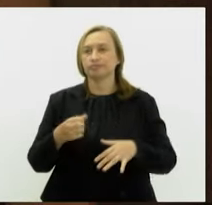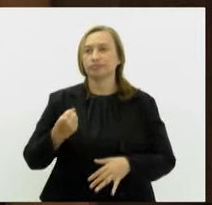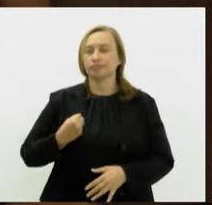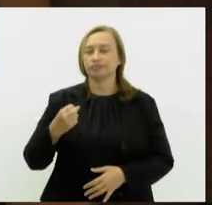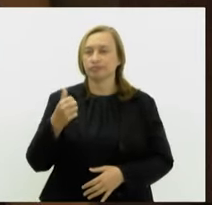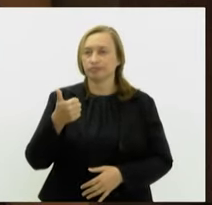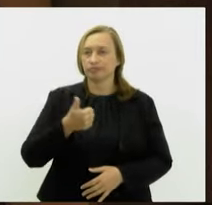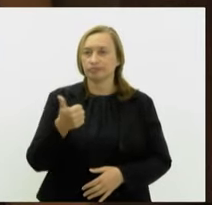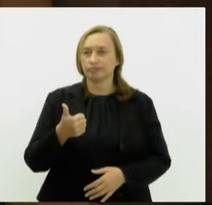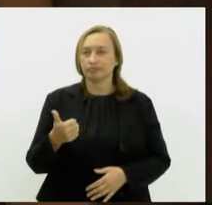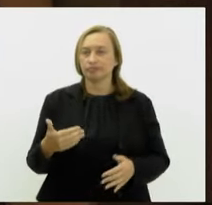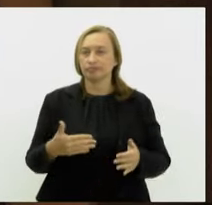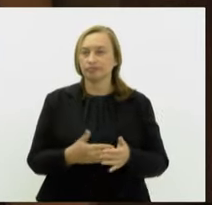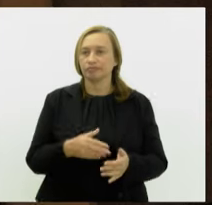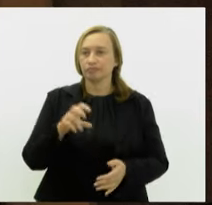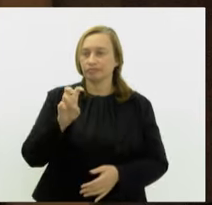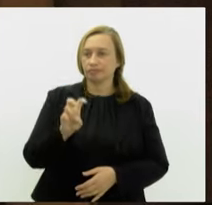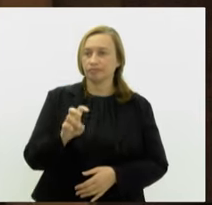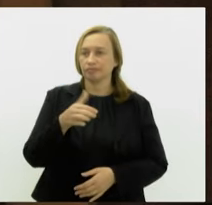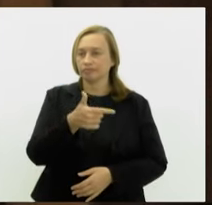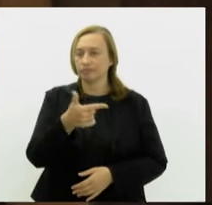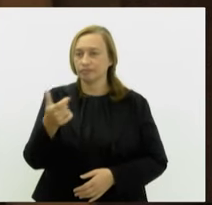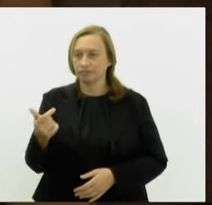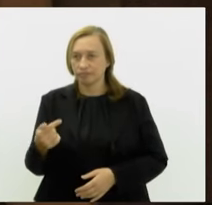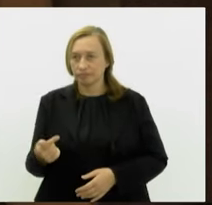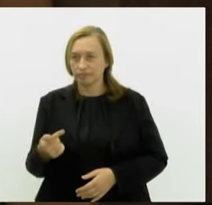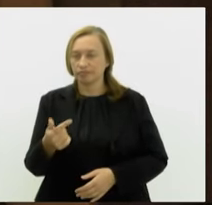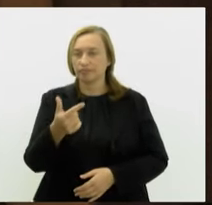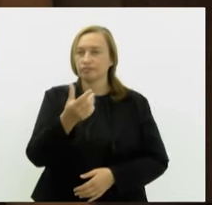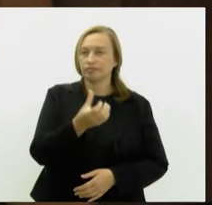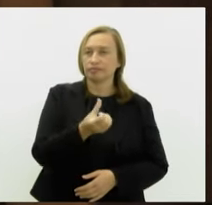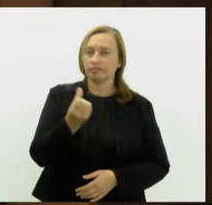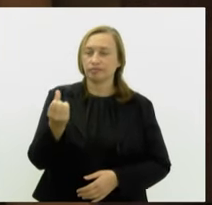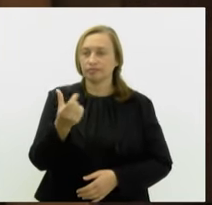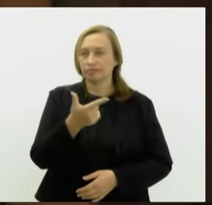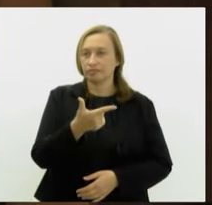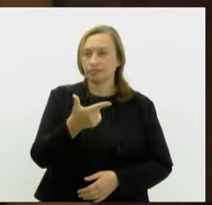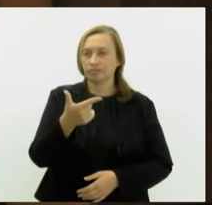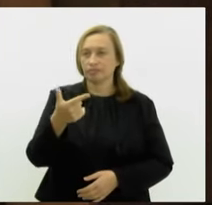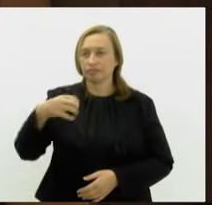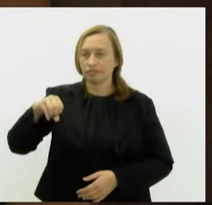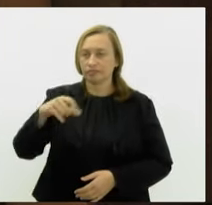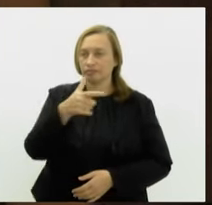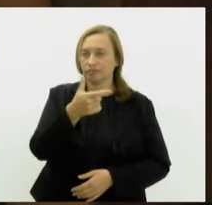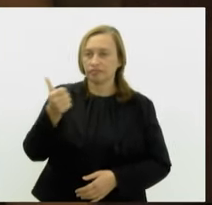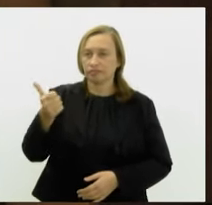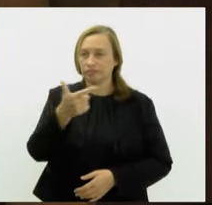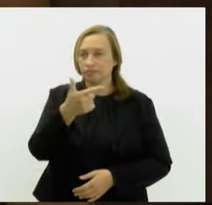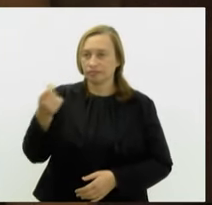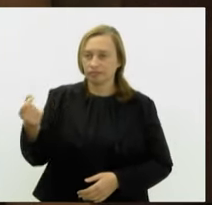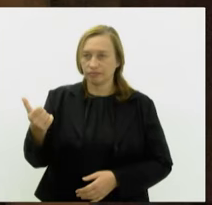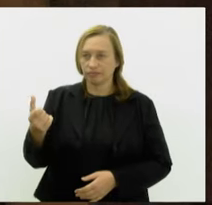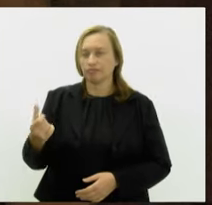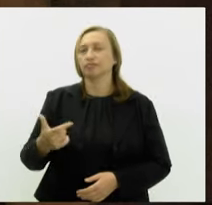números 16, 17, 19, 21 e 20, em primeira discussão,